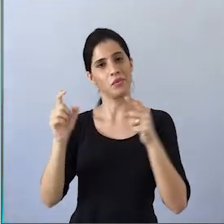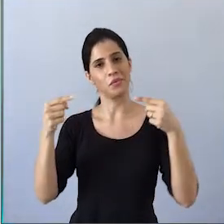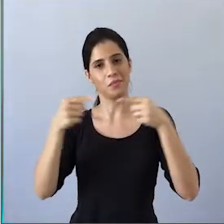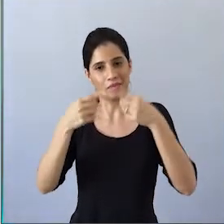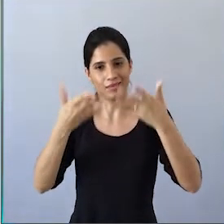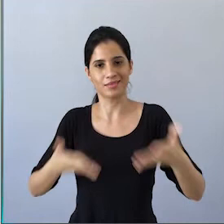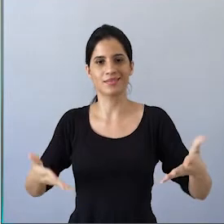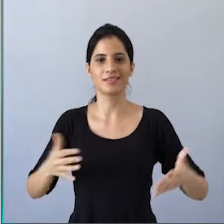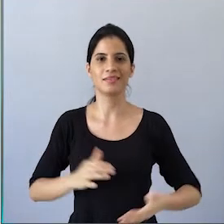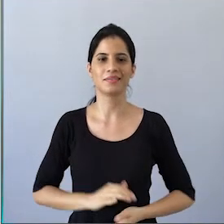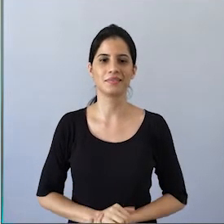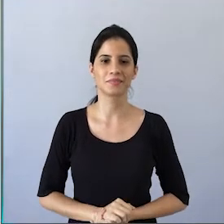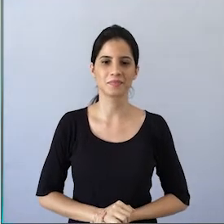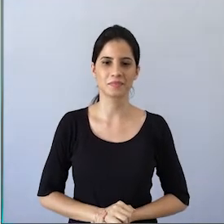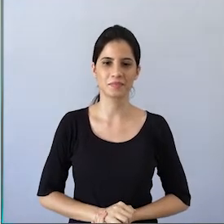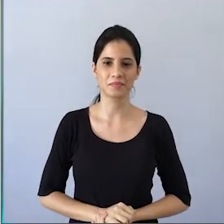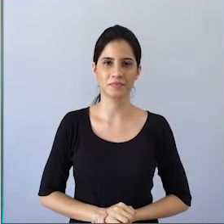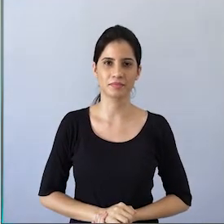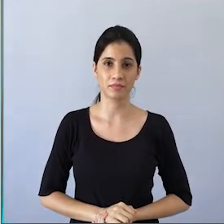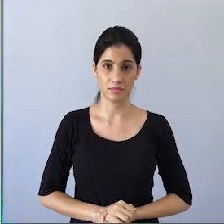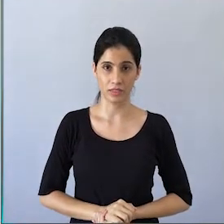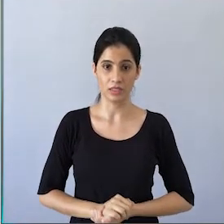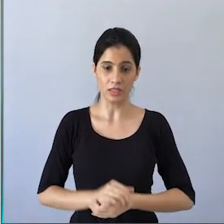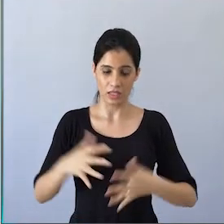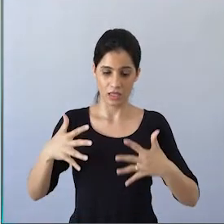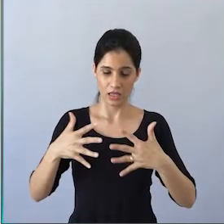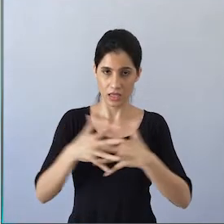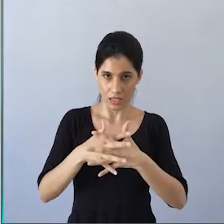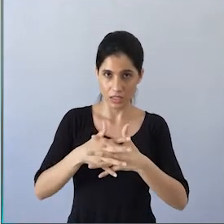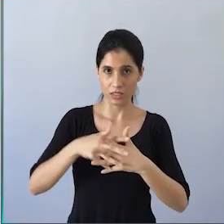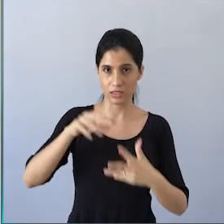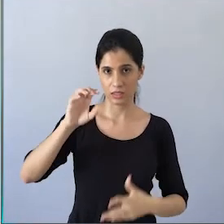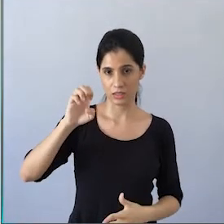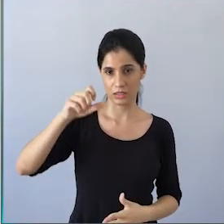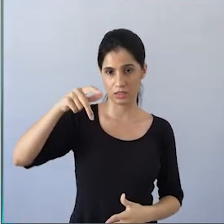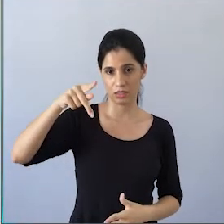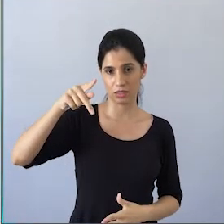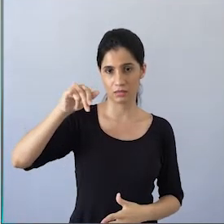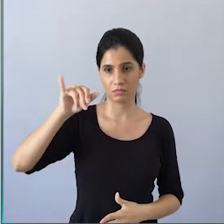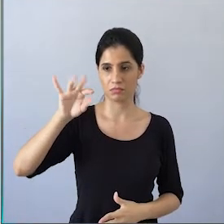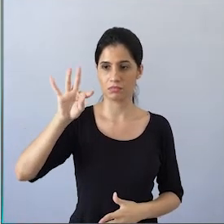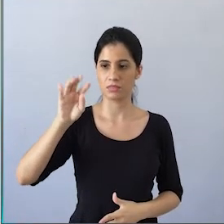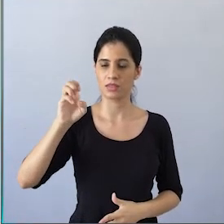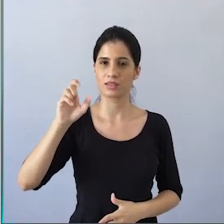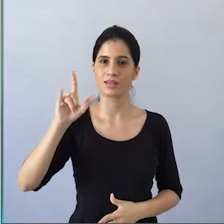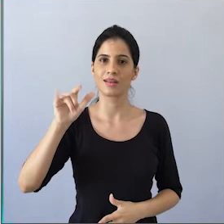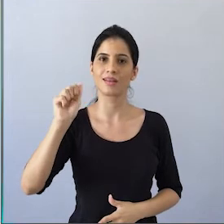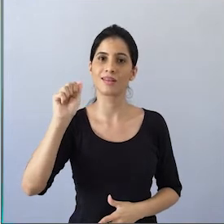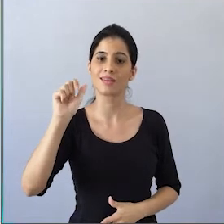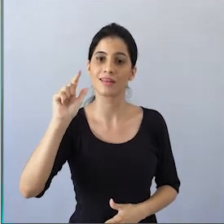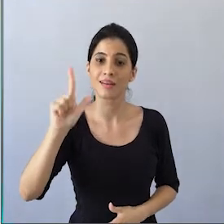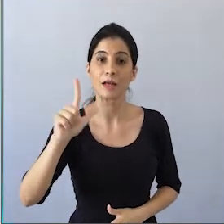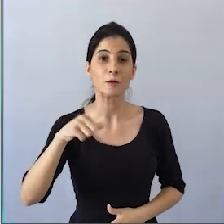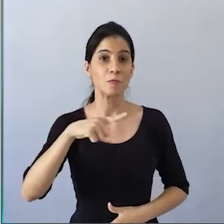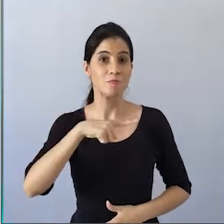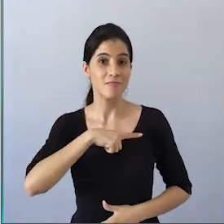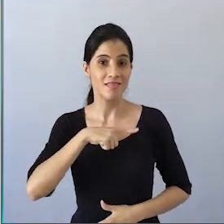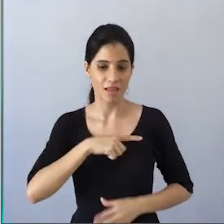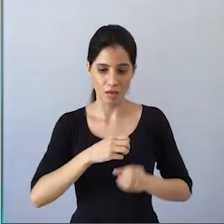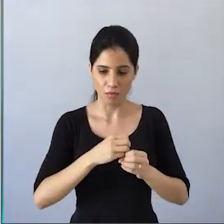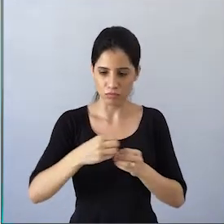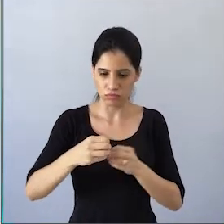camada mais externa. O tecido epitelial tem alta taxa mitótica, ou seja, está em